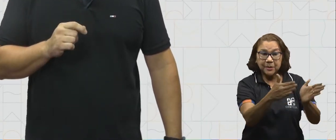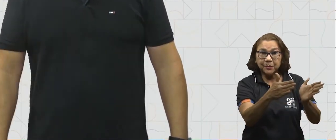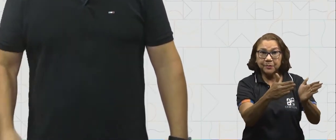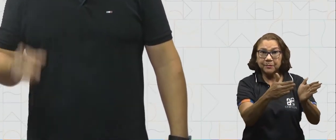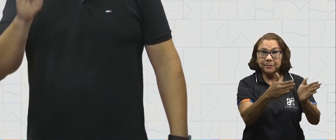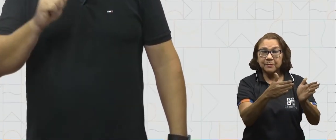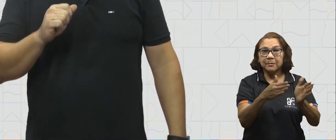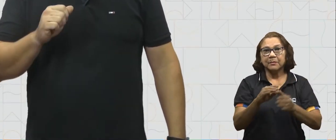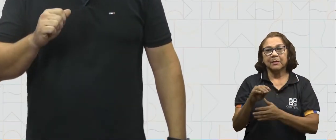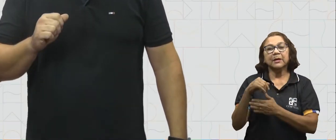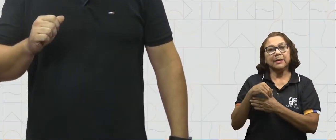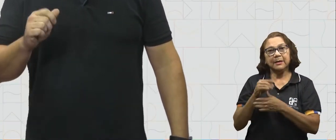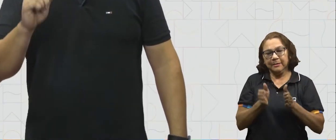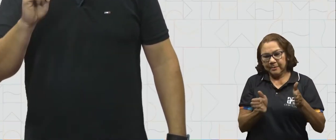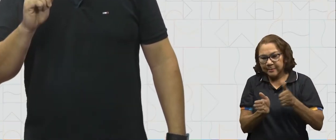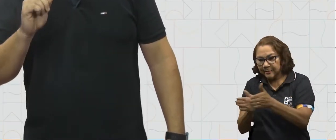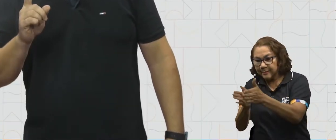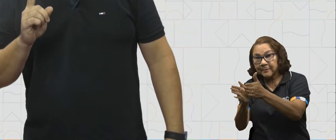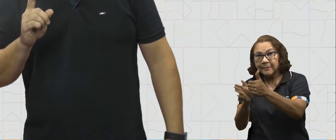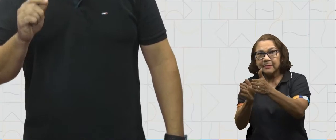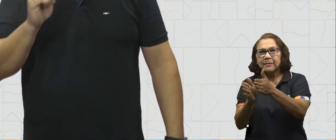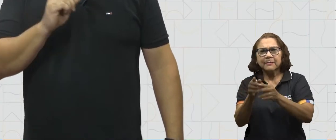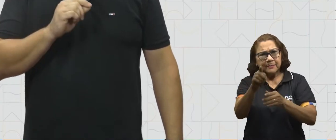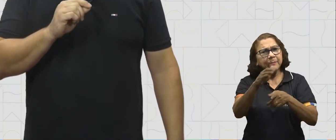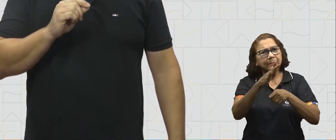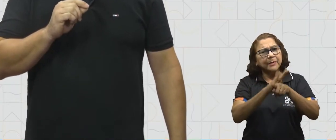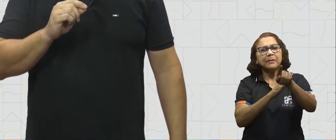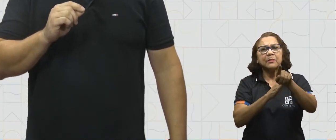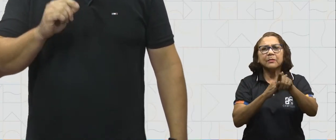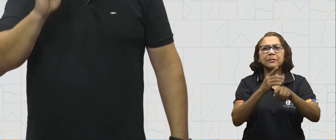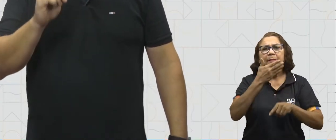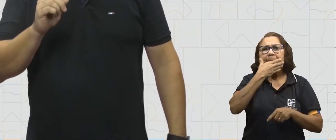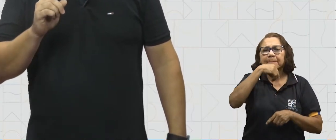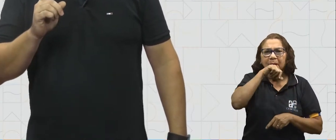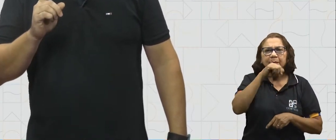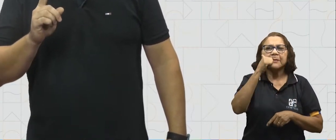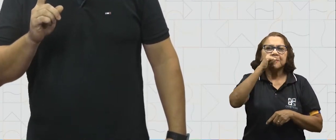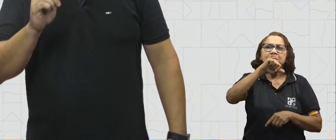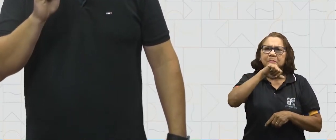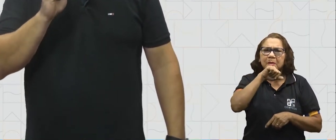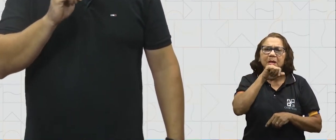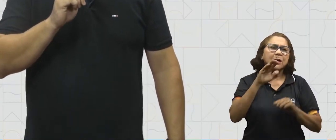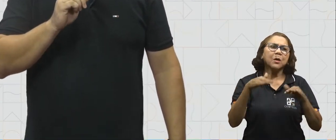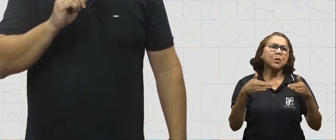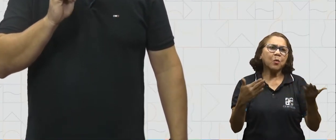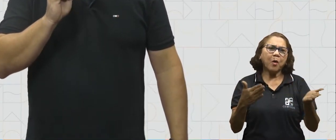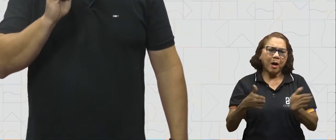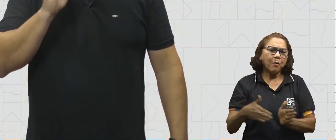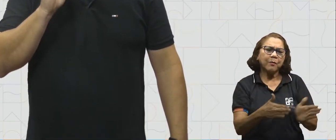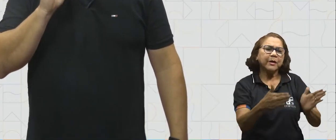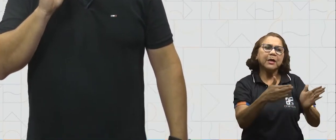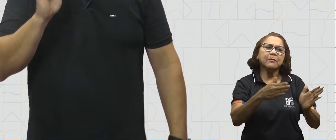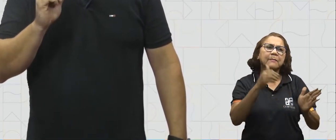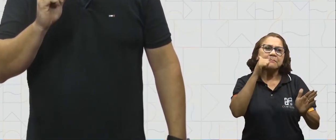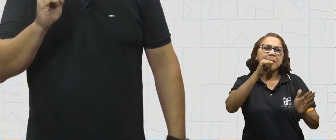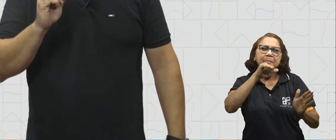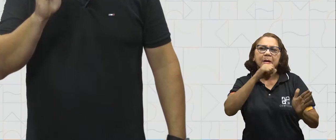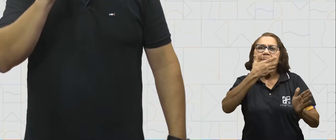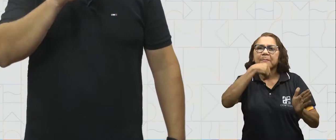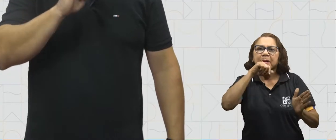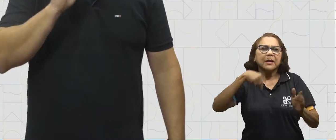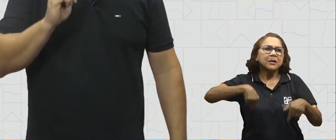igarapés. Isso mesmo! Pergunte aos seus pais ou responsáveis qual igarapé que eles costumavam tomar aquele banho